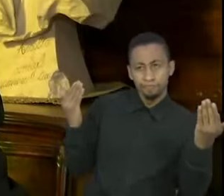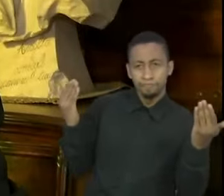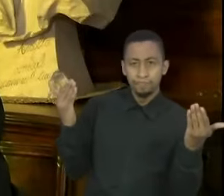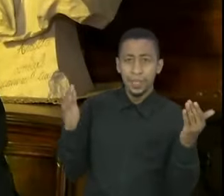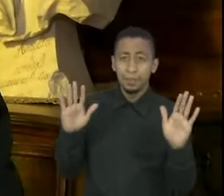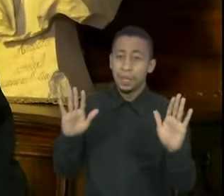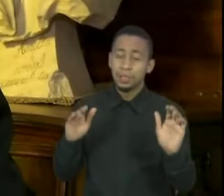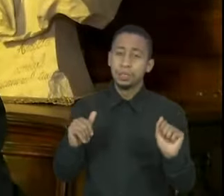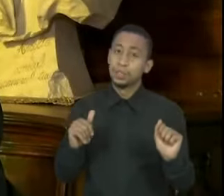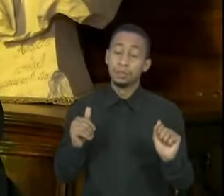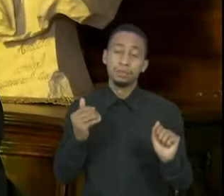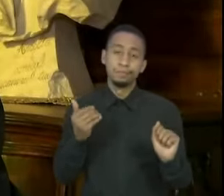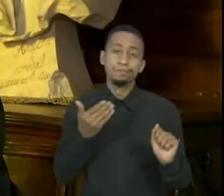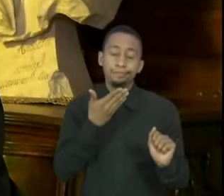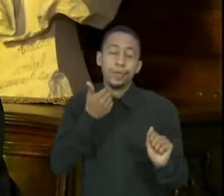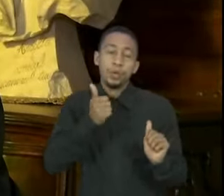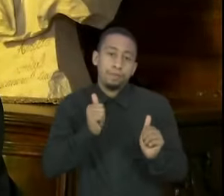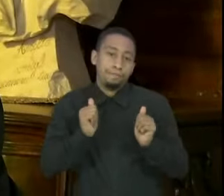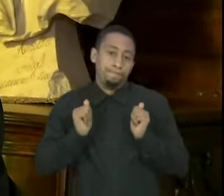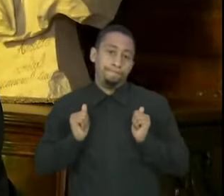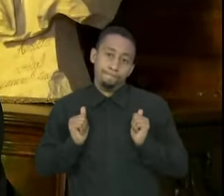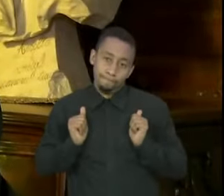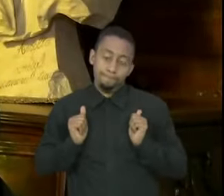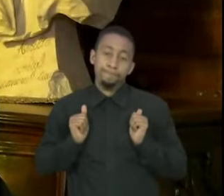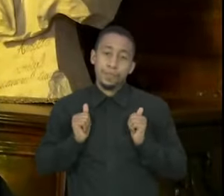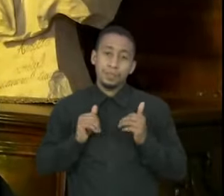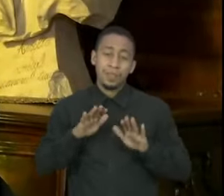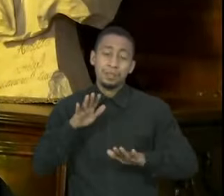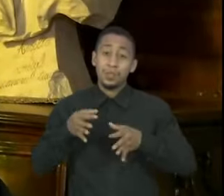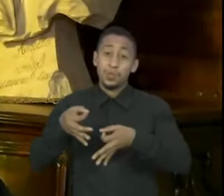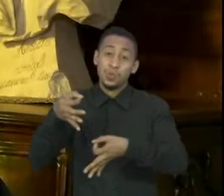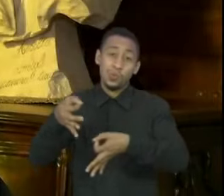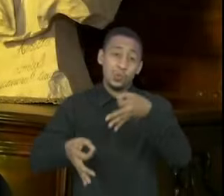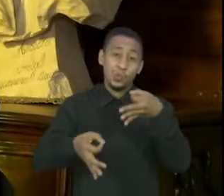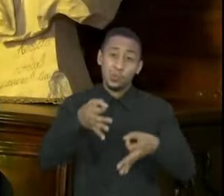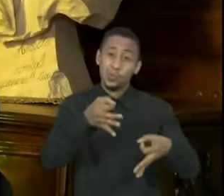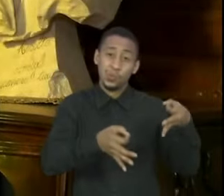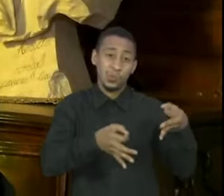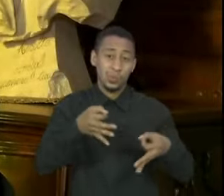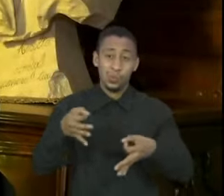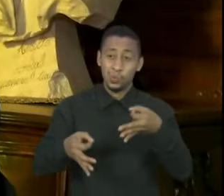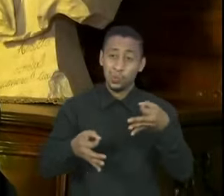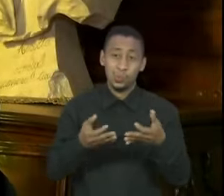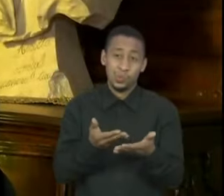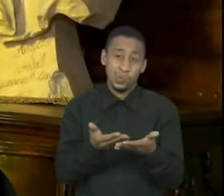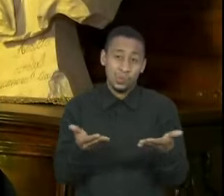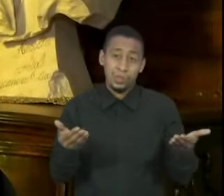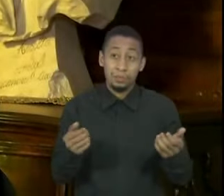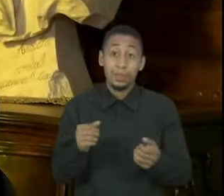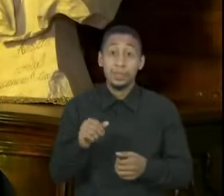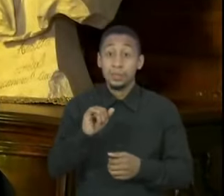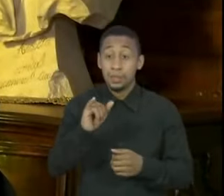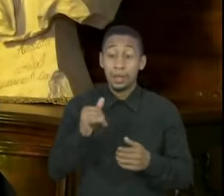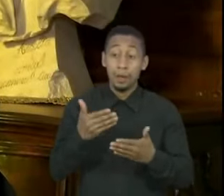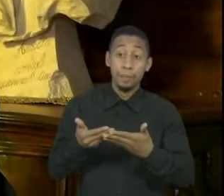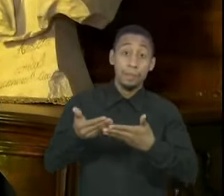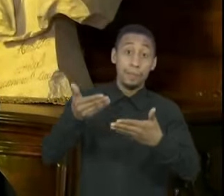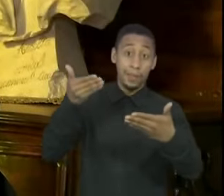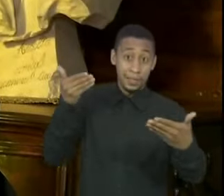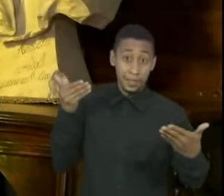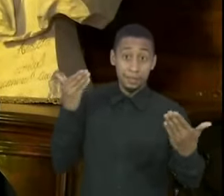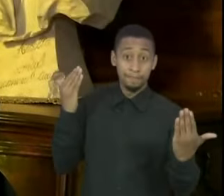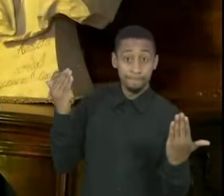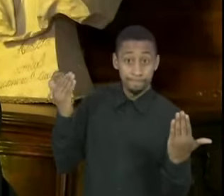seres parcial e injusto até mesmo no julgamento do passado se a gente mede o passado